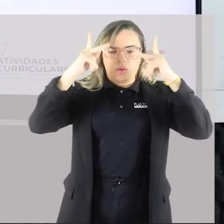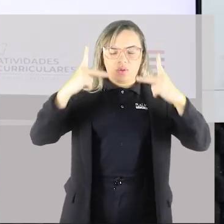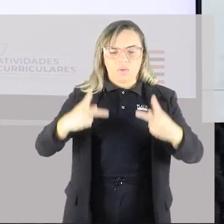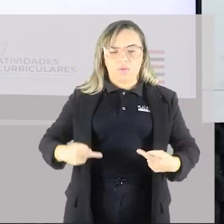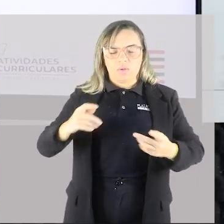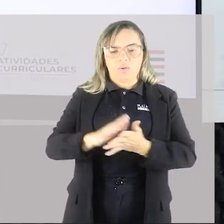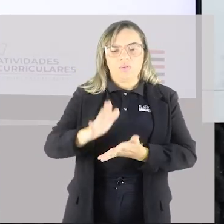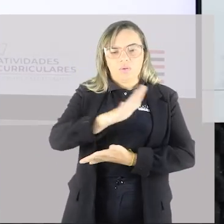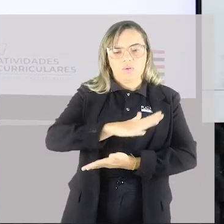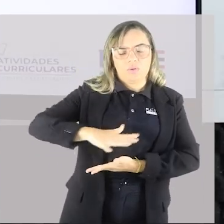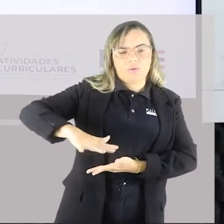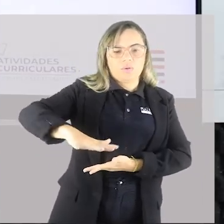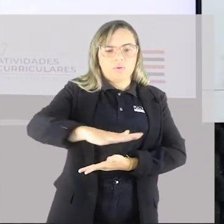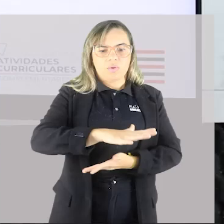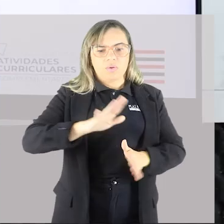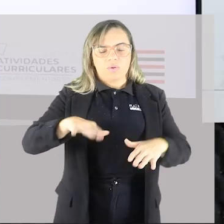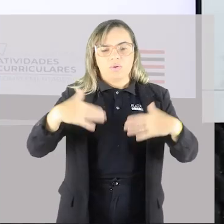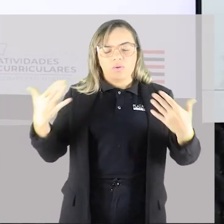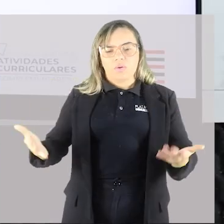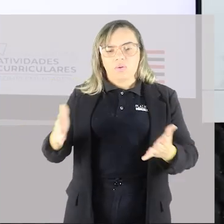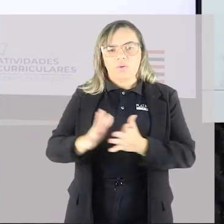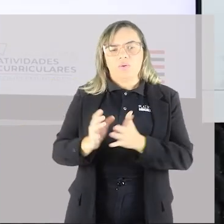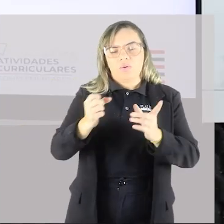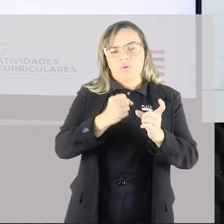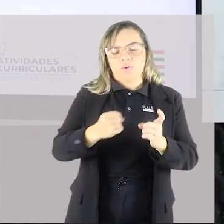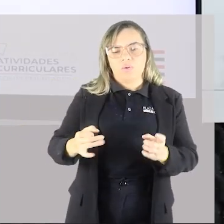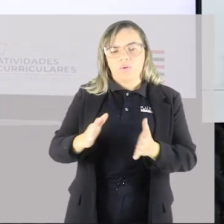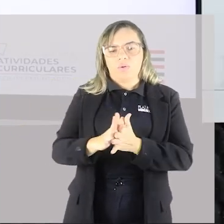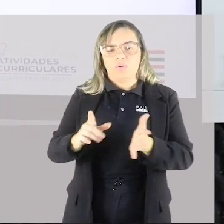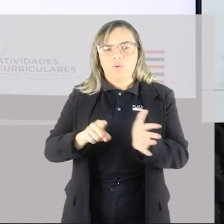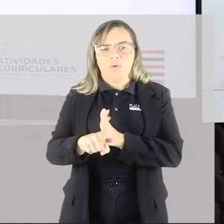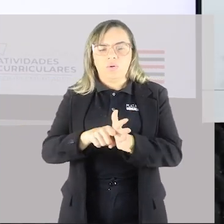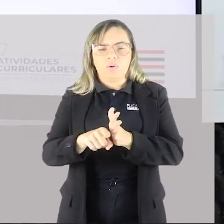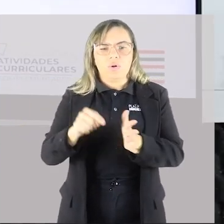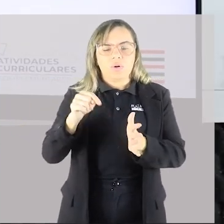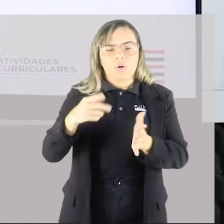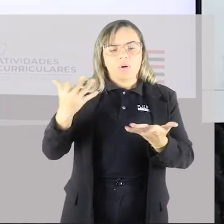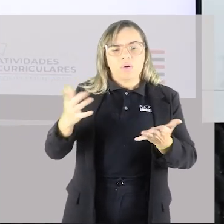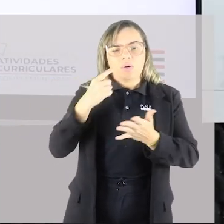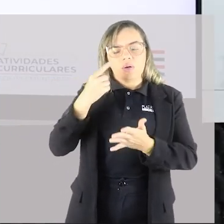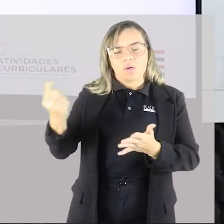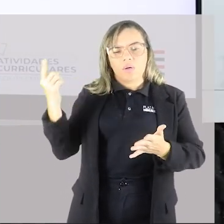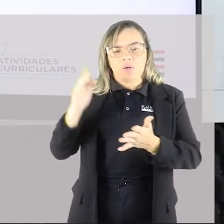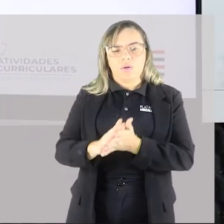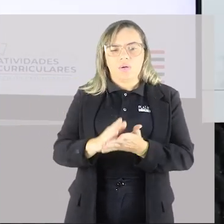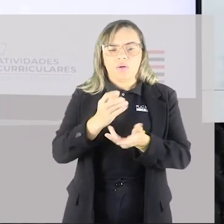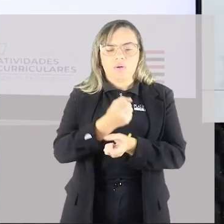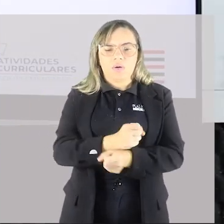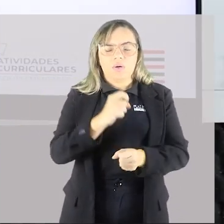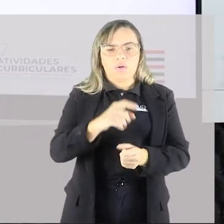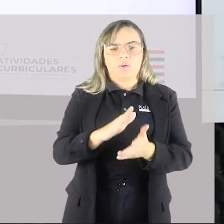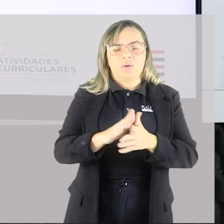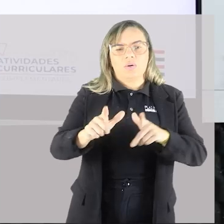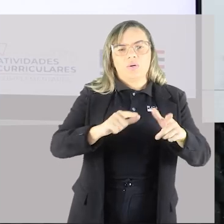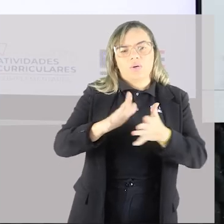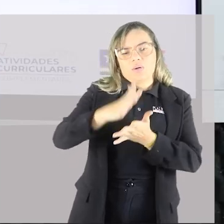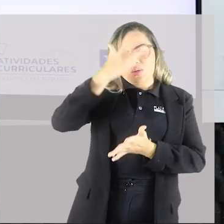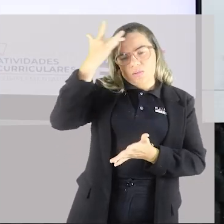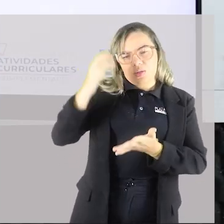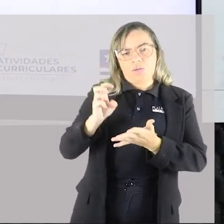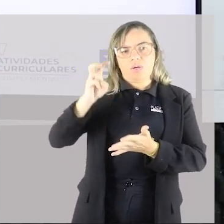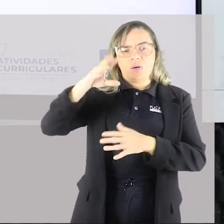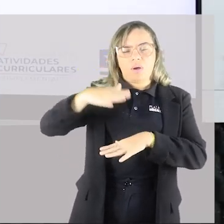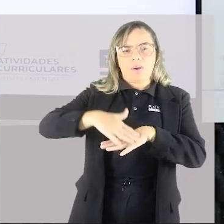humanas, desnudando a exploração do trabalhador através da mais-valia, a